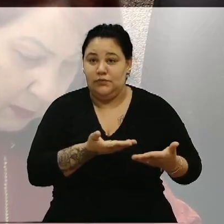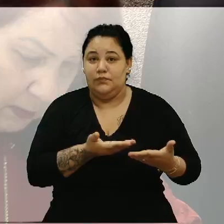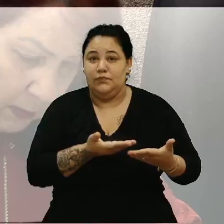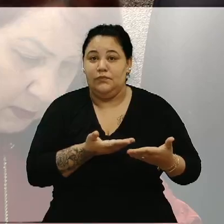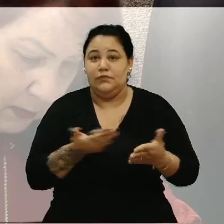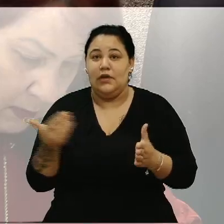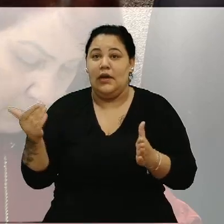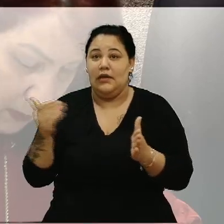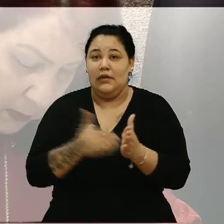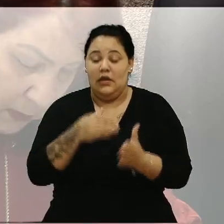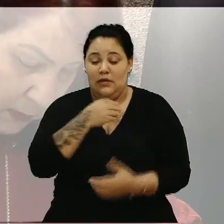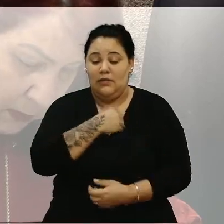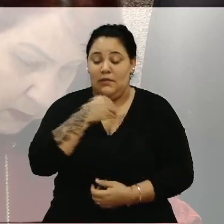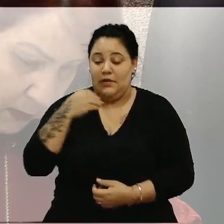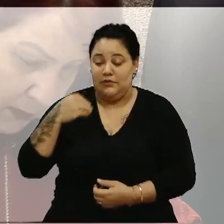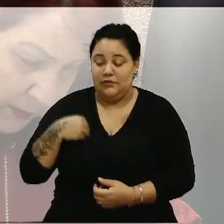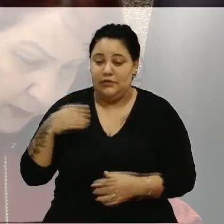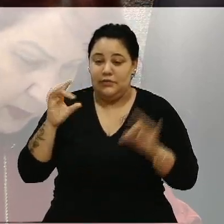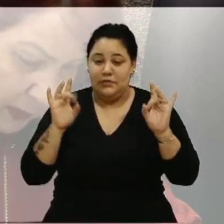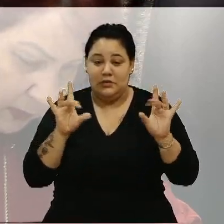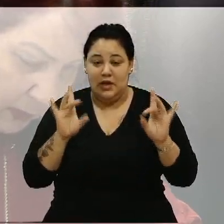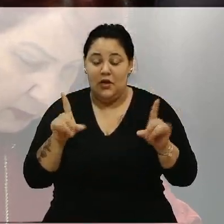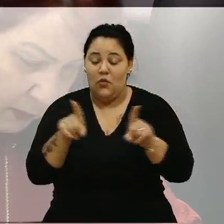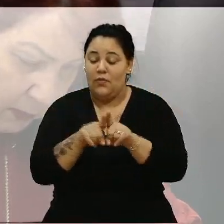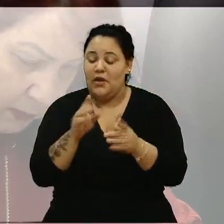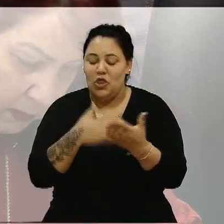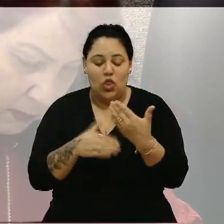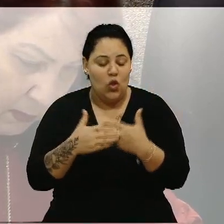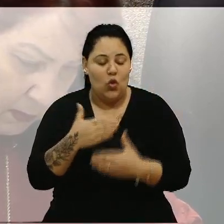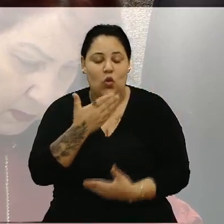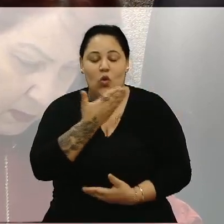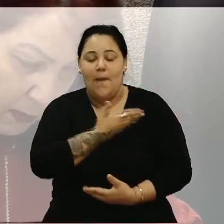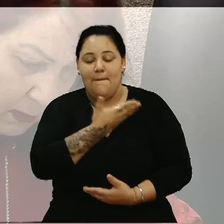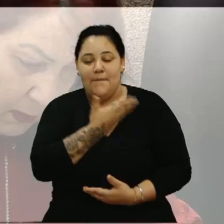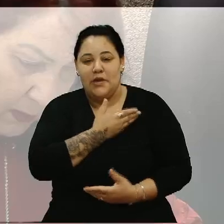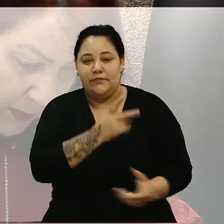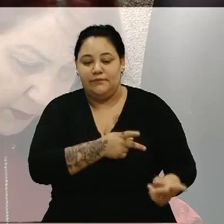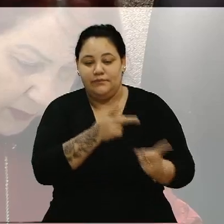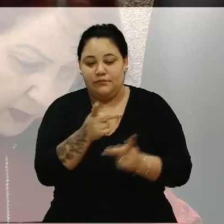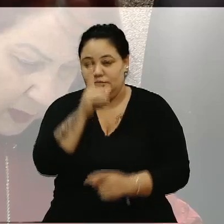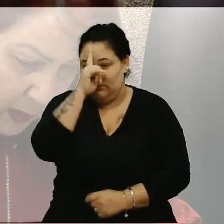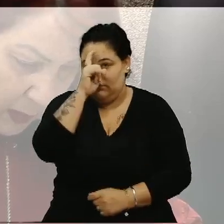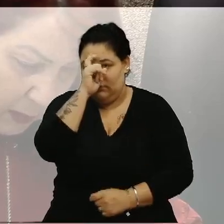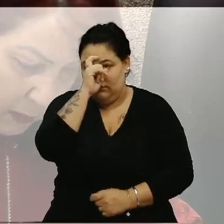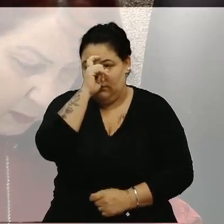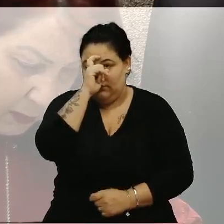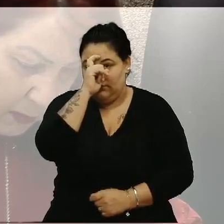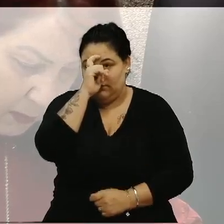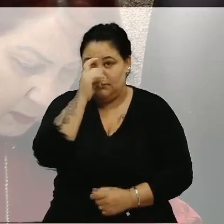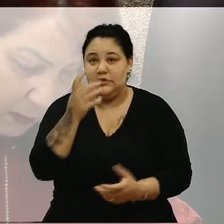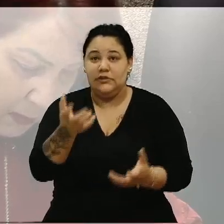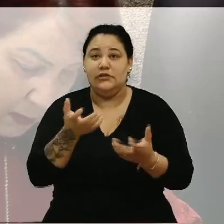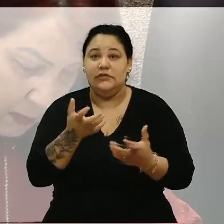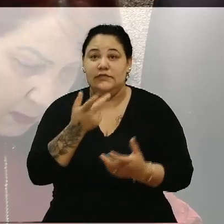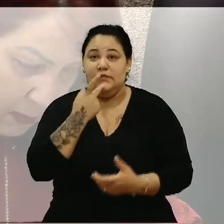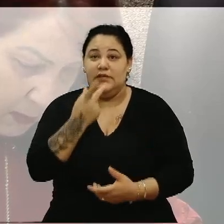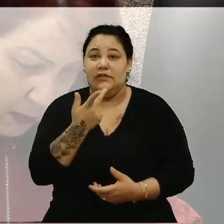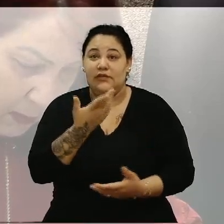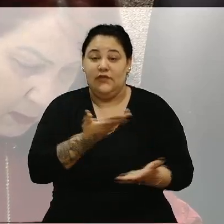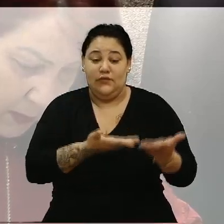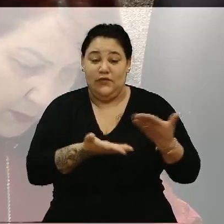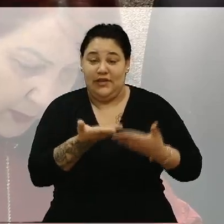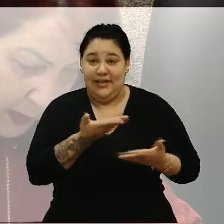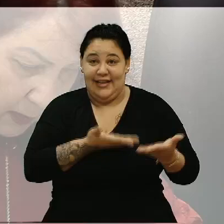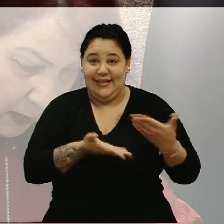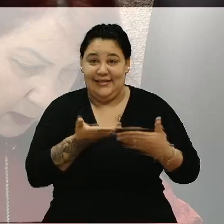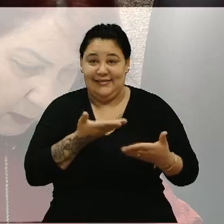até os médicos especialistas, aos amigos que vieram me visitar. Quero dizer que fui tratada pela